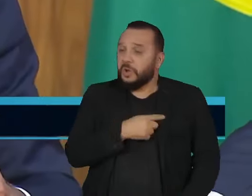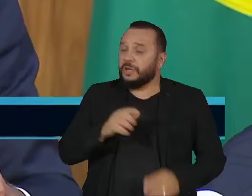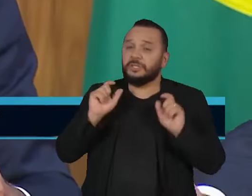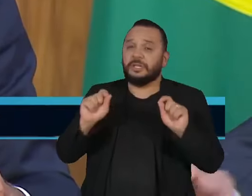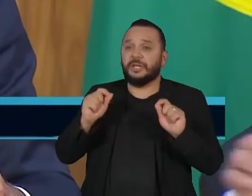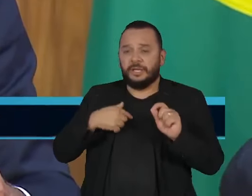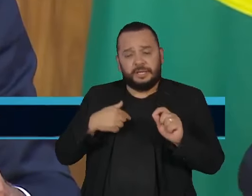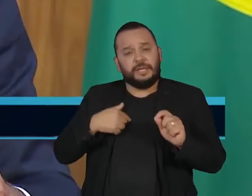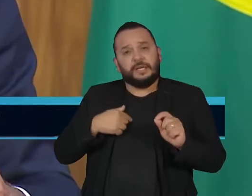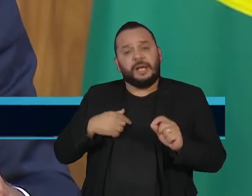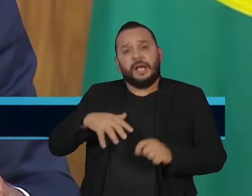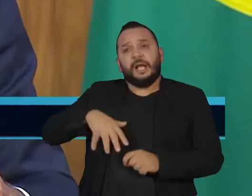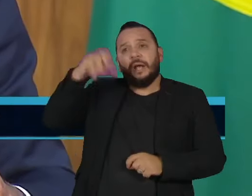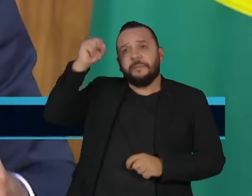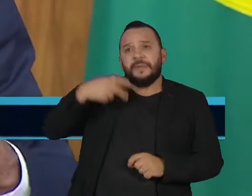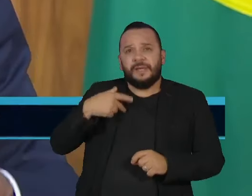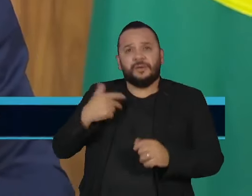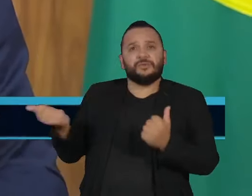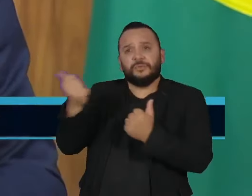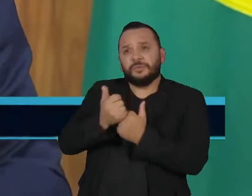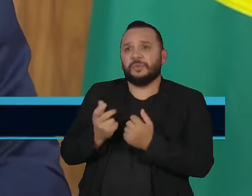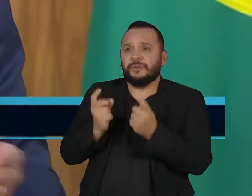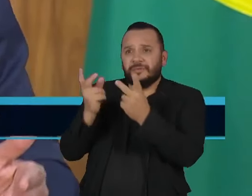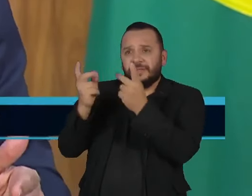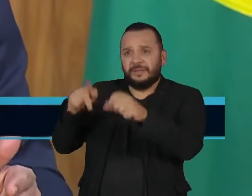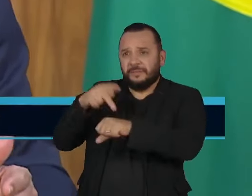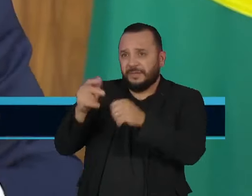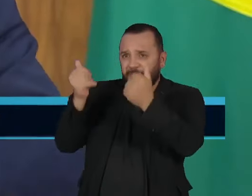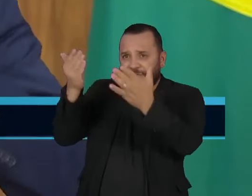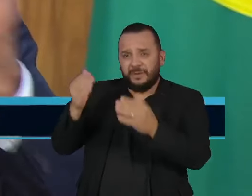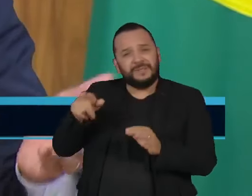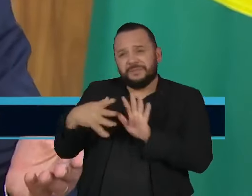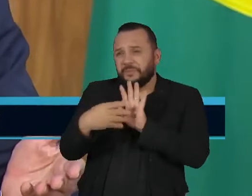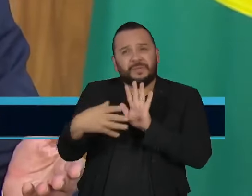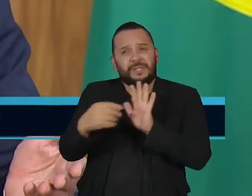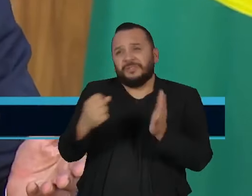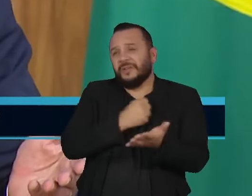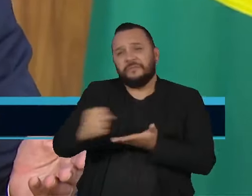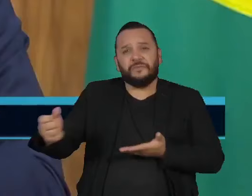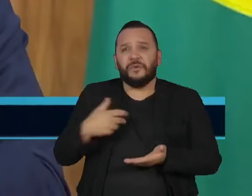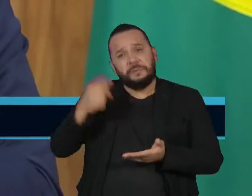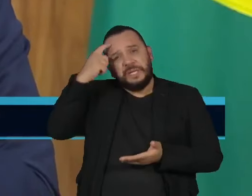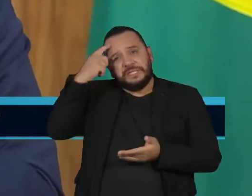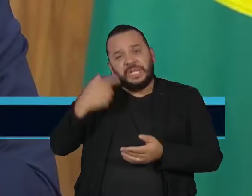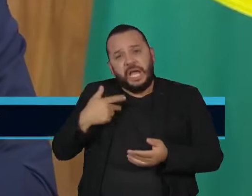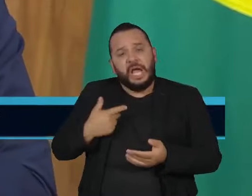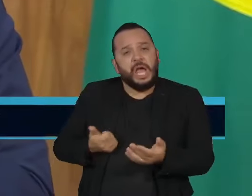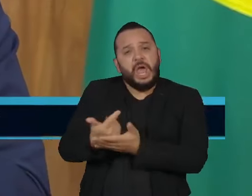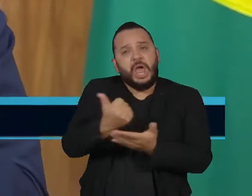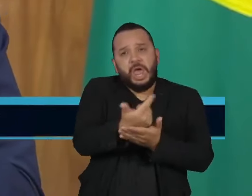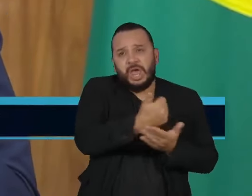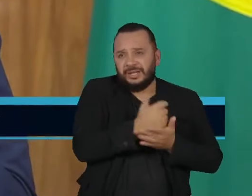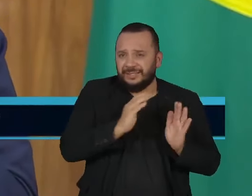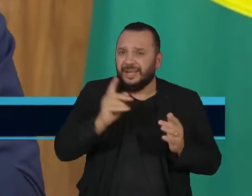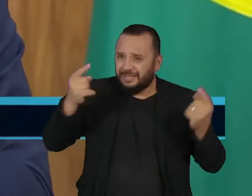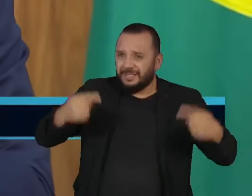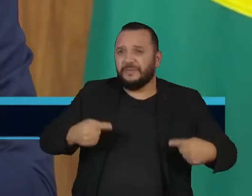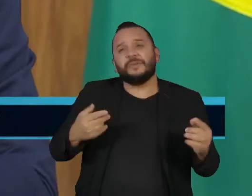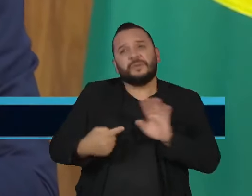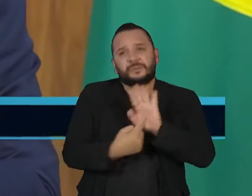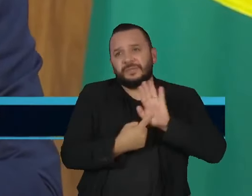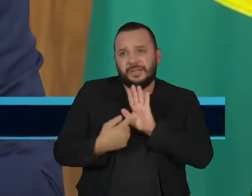substituição de importações. Só que esse modelo esgotou faz muito tempo. É muito desafiador o que está colocado.